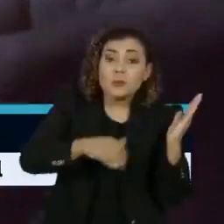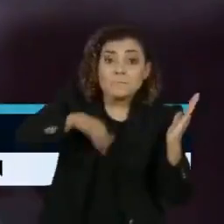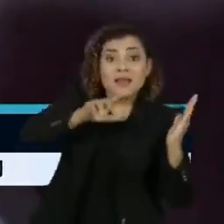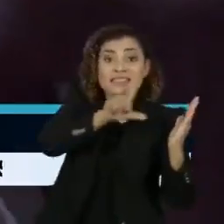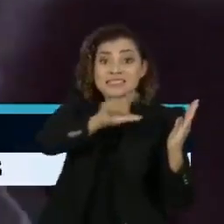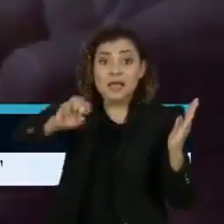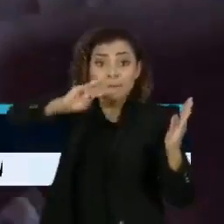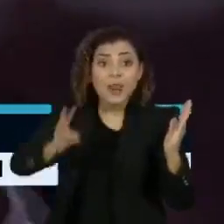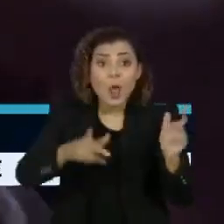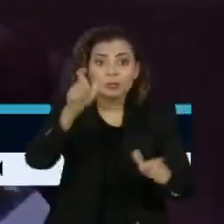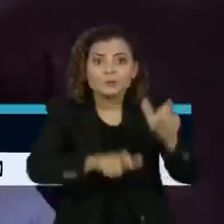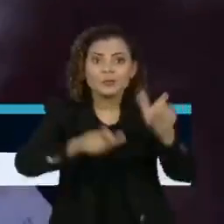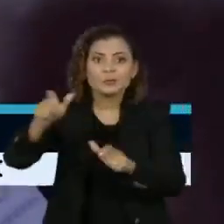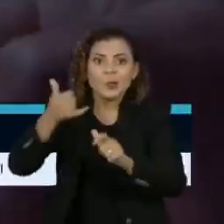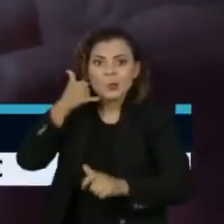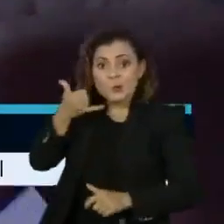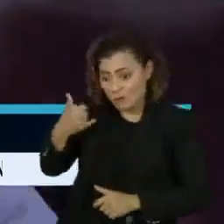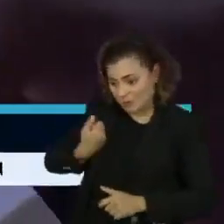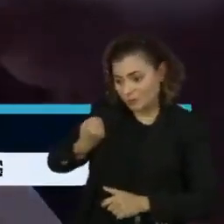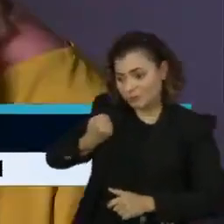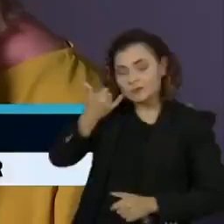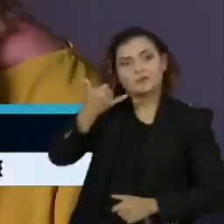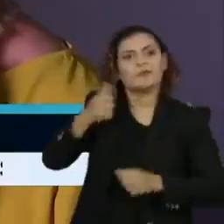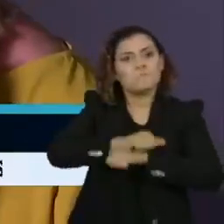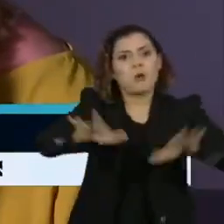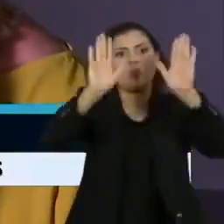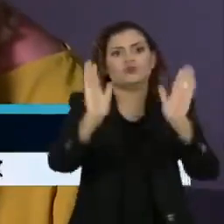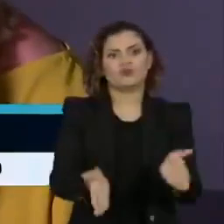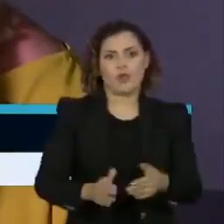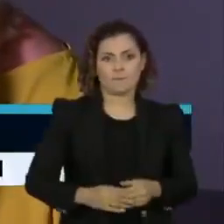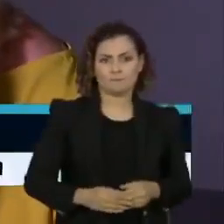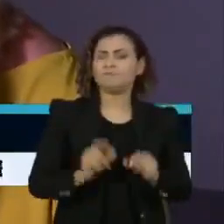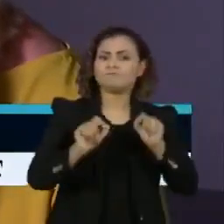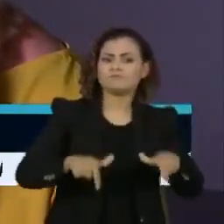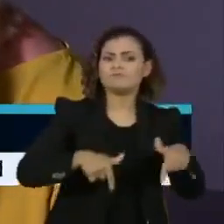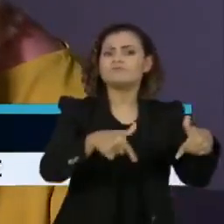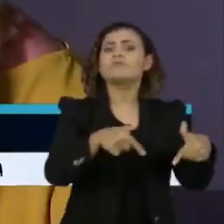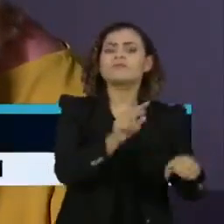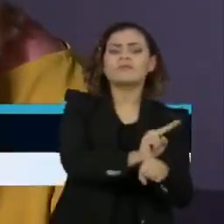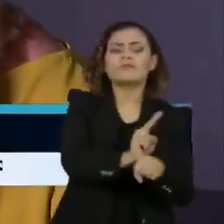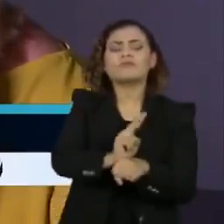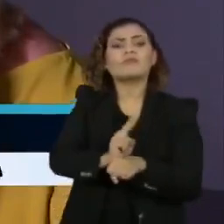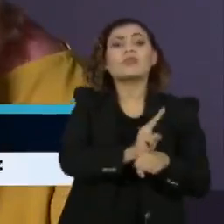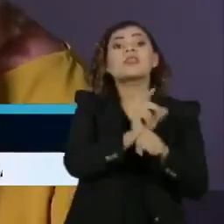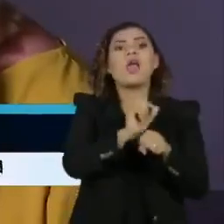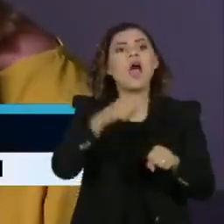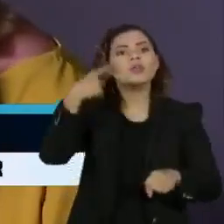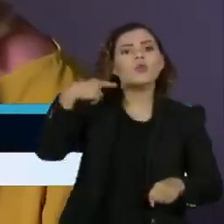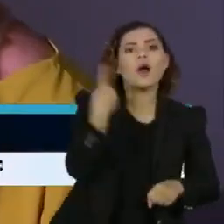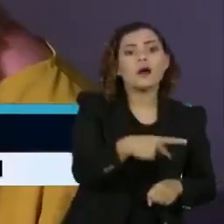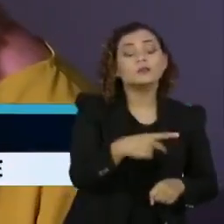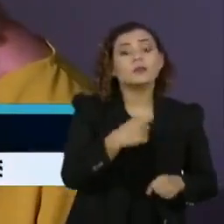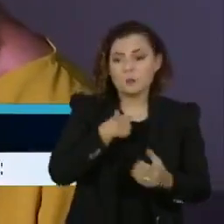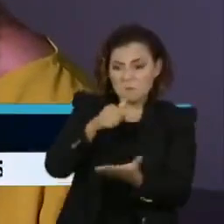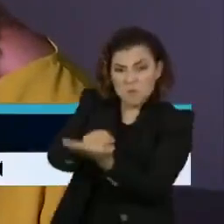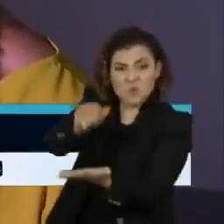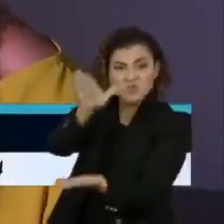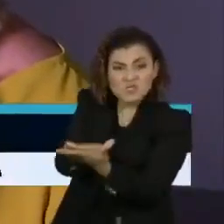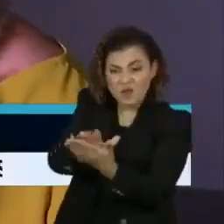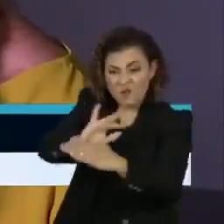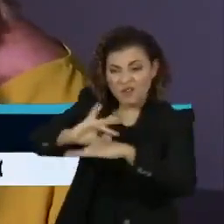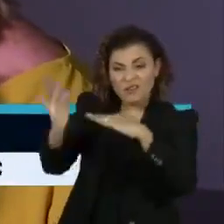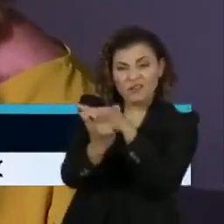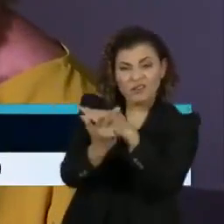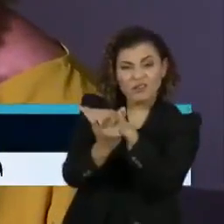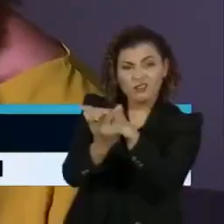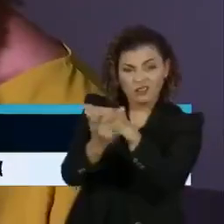de 100 milhões de números de celulares. Quem atua defendendo as vítimas afirma que a punição para quem